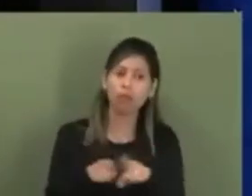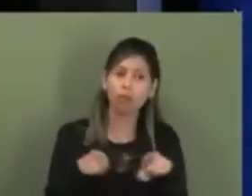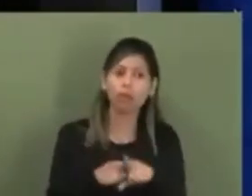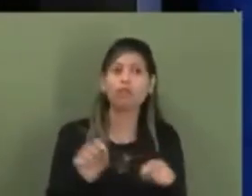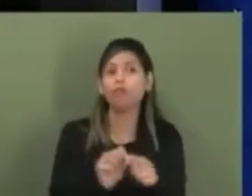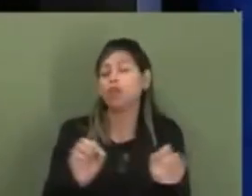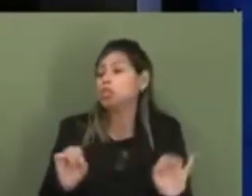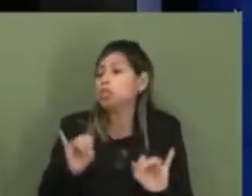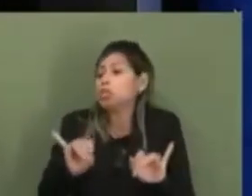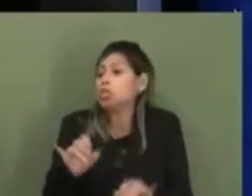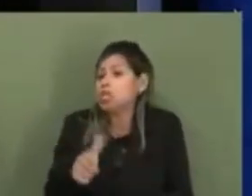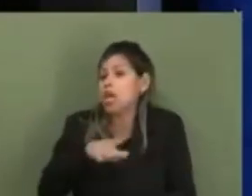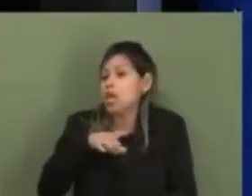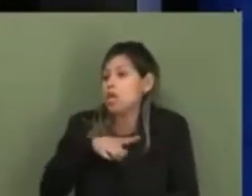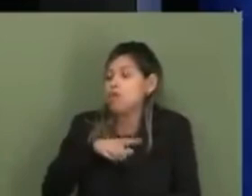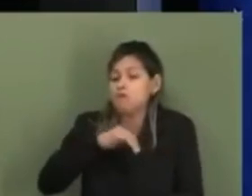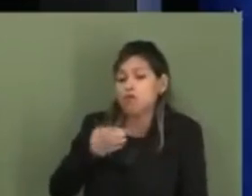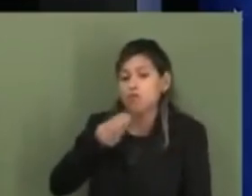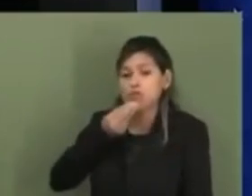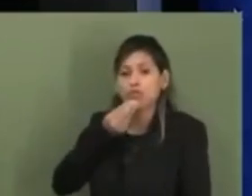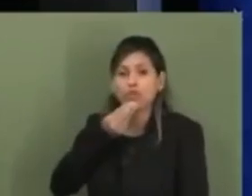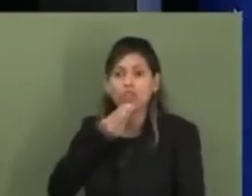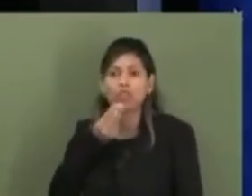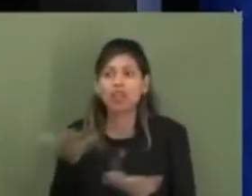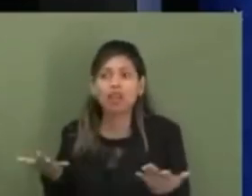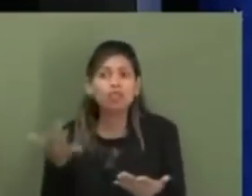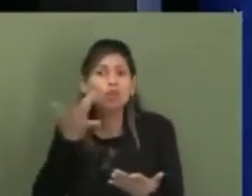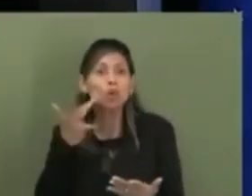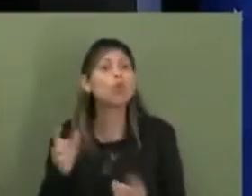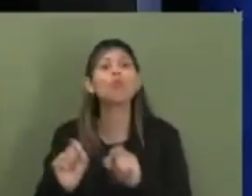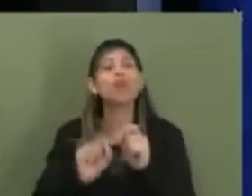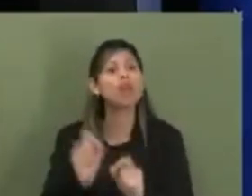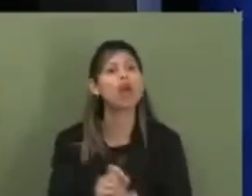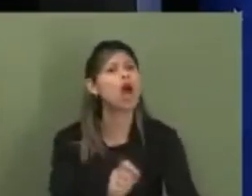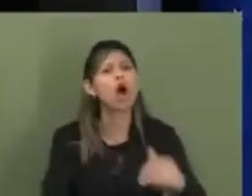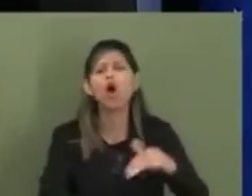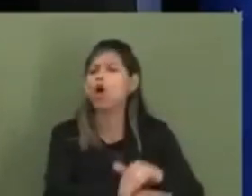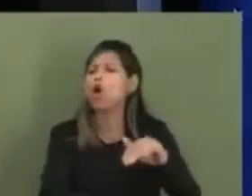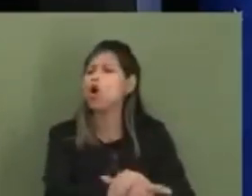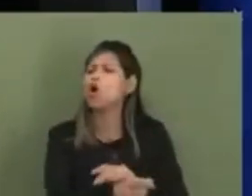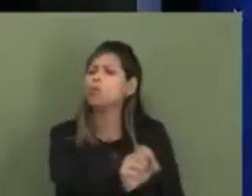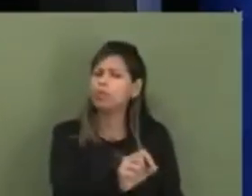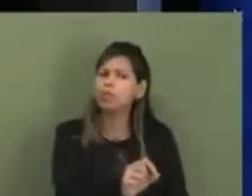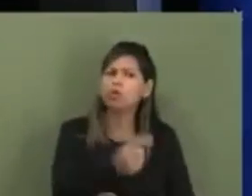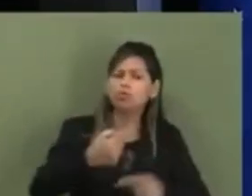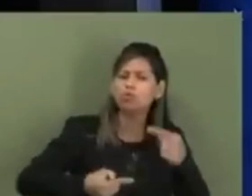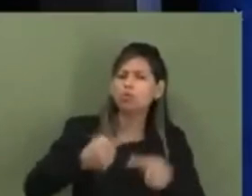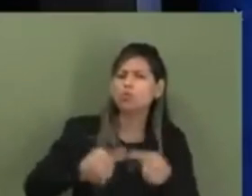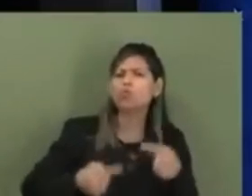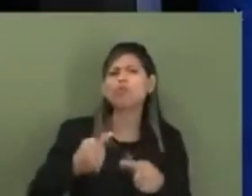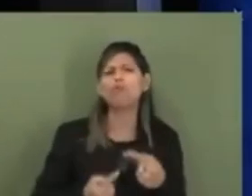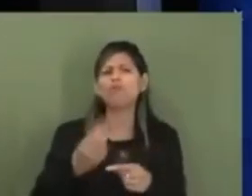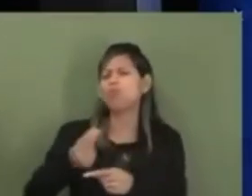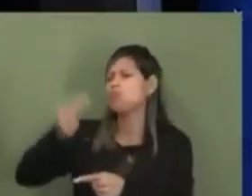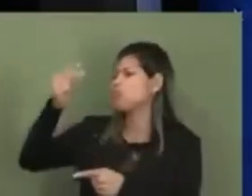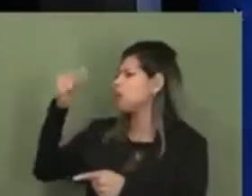gerou as oportunidades autoritárias, infelizmente, foi a corrupção dos governos anteriores que acabaram gerando